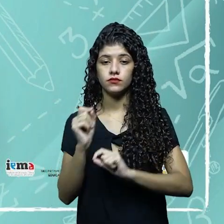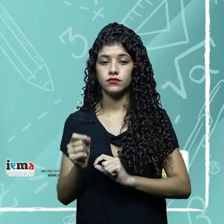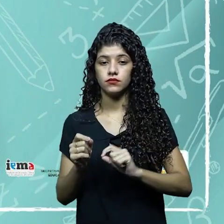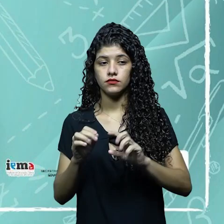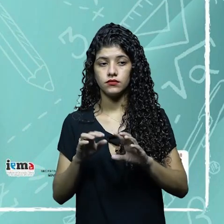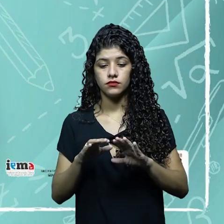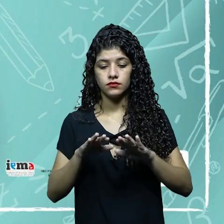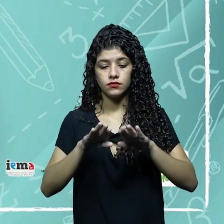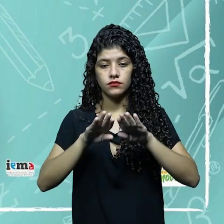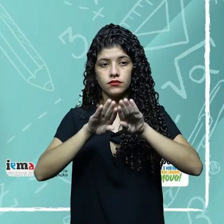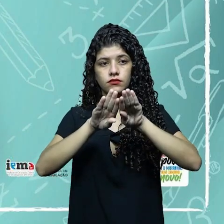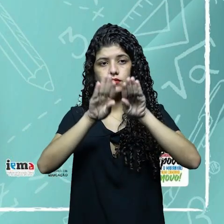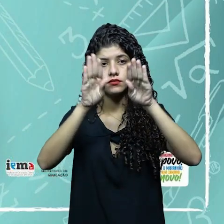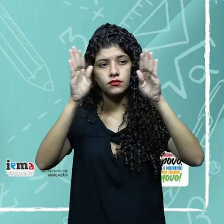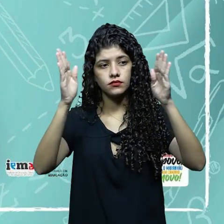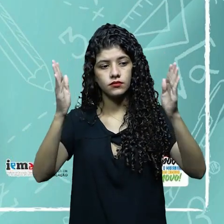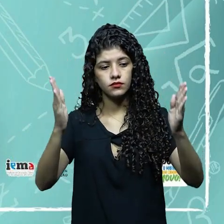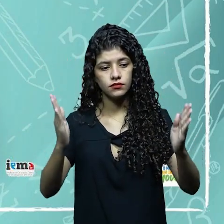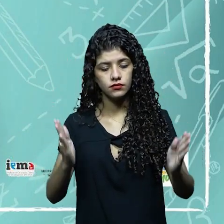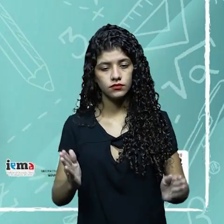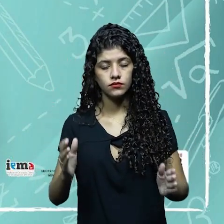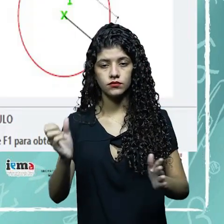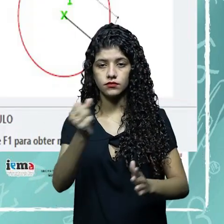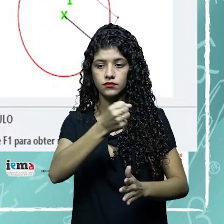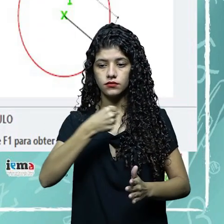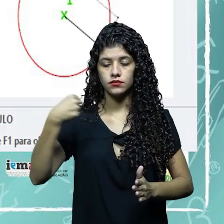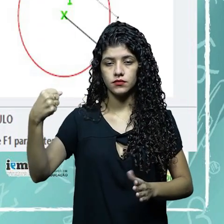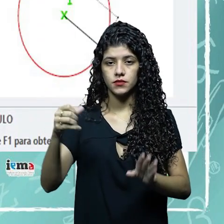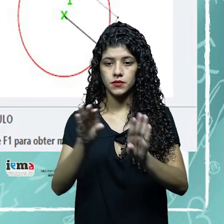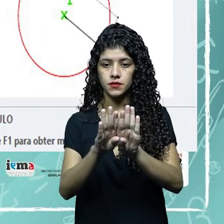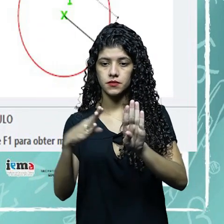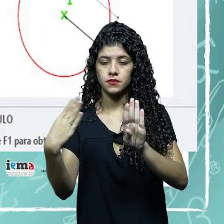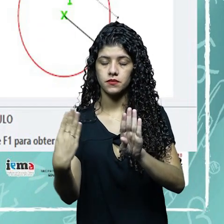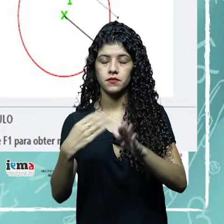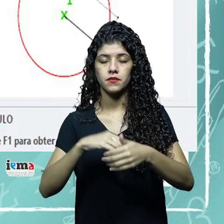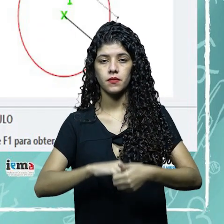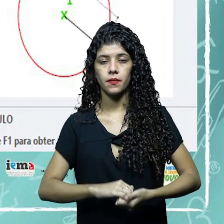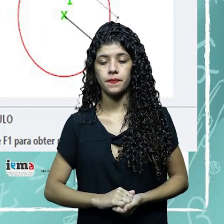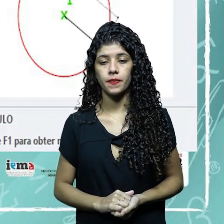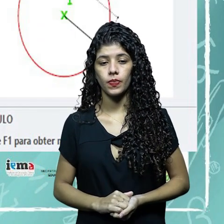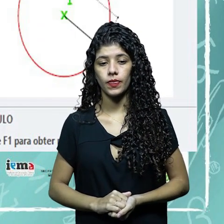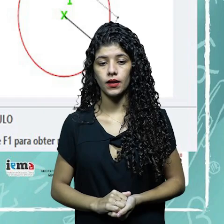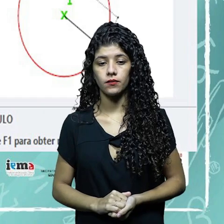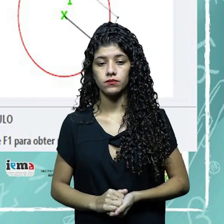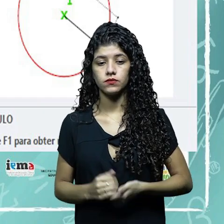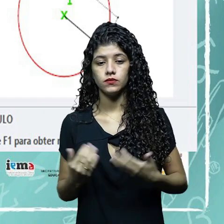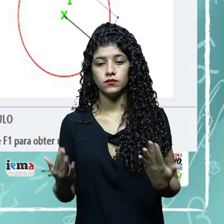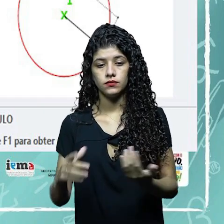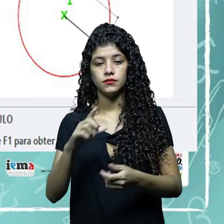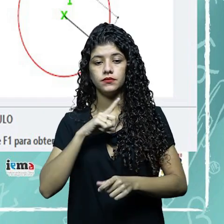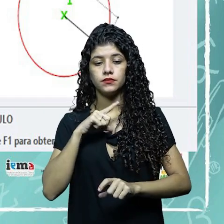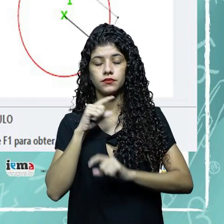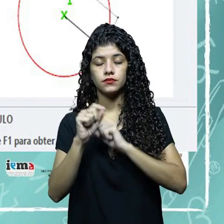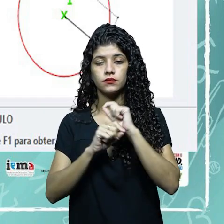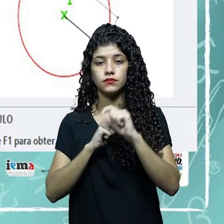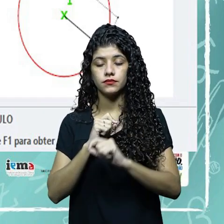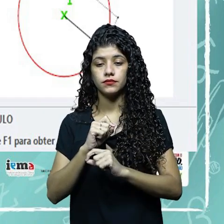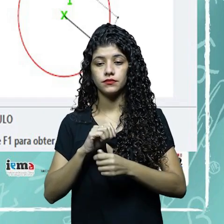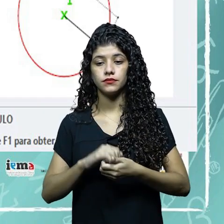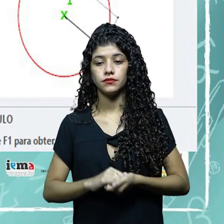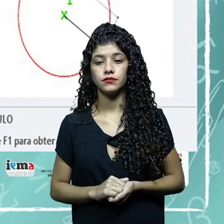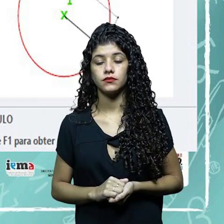a fechadura de porta, né? A porta, né, na planta baixa. Aqui nos desenhos